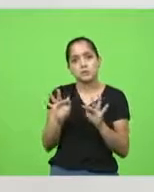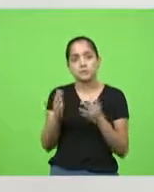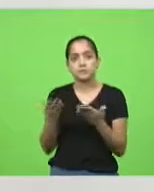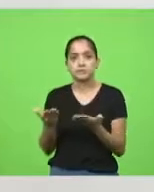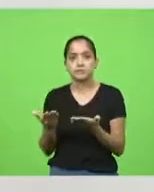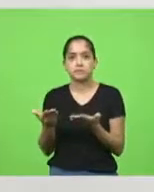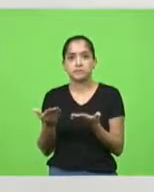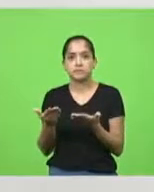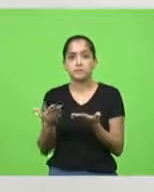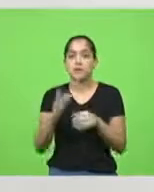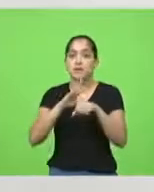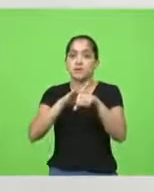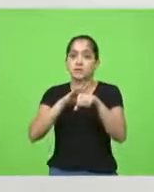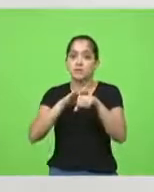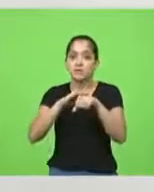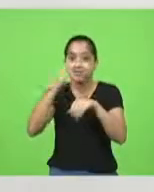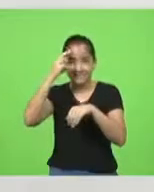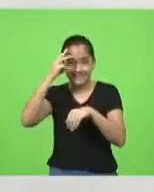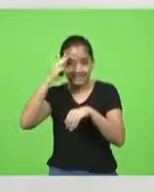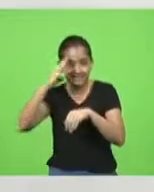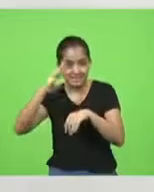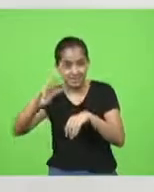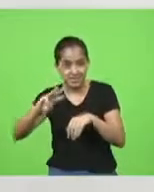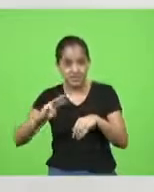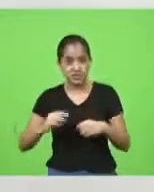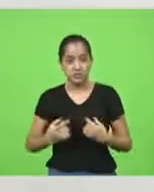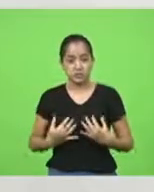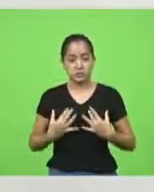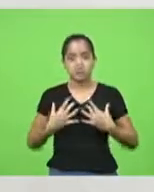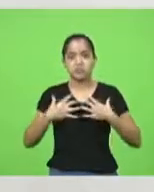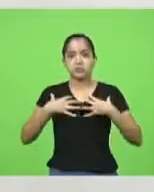numa doença que em 3 dias toma o pulmão.